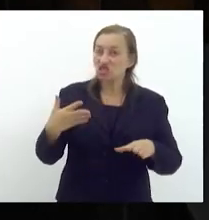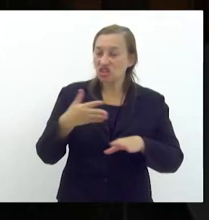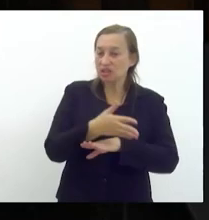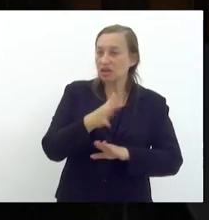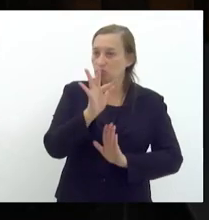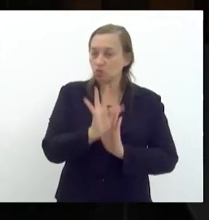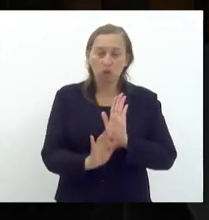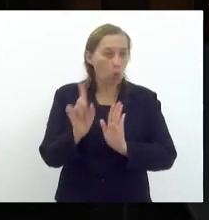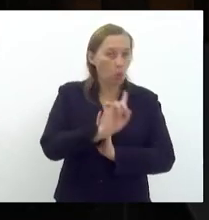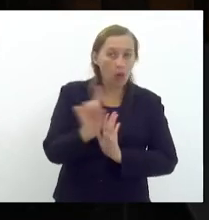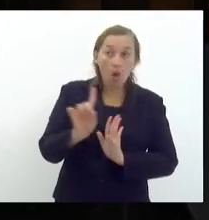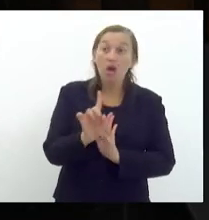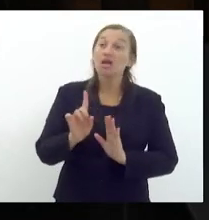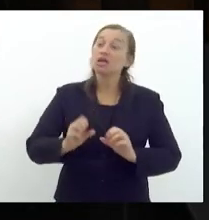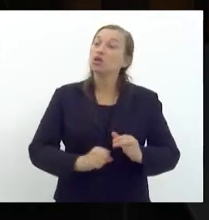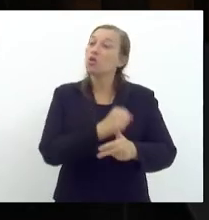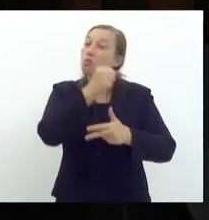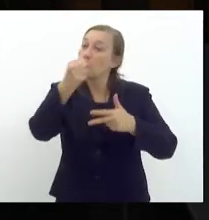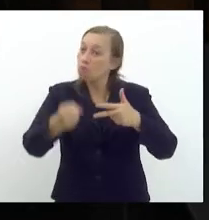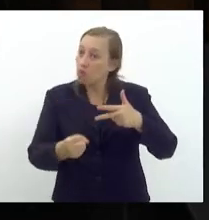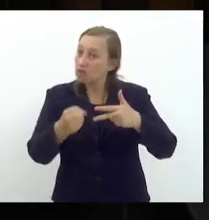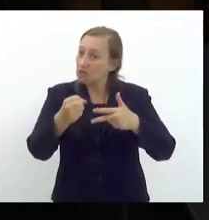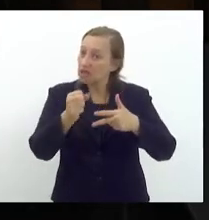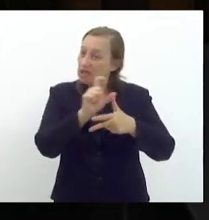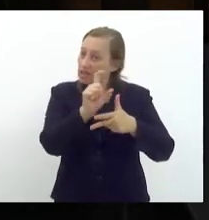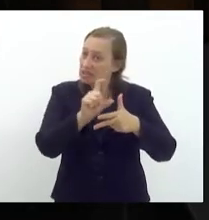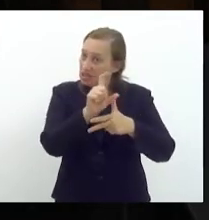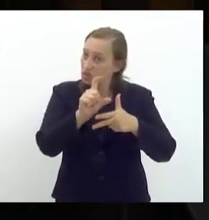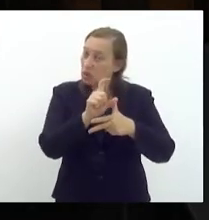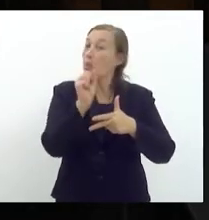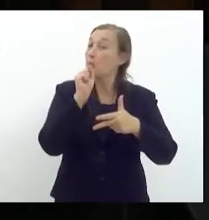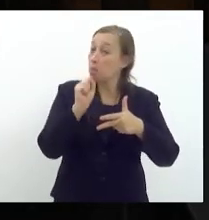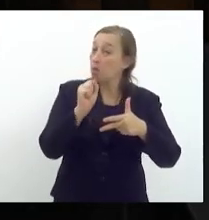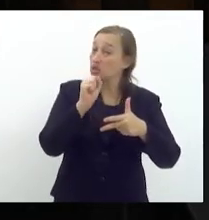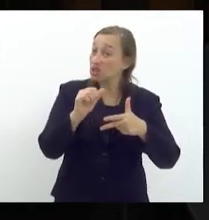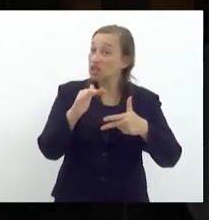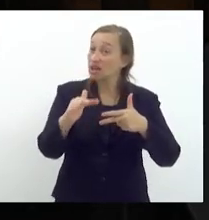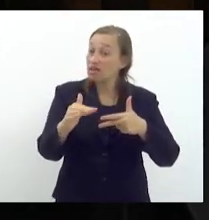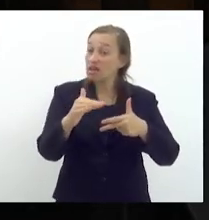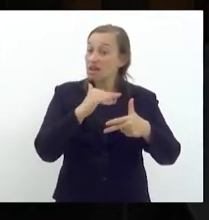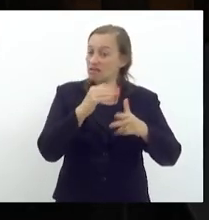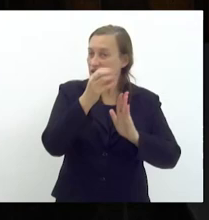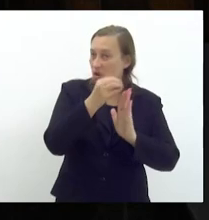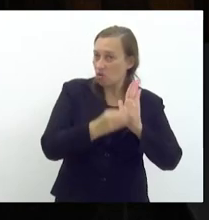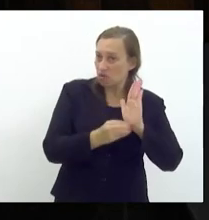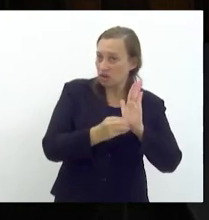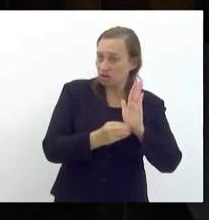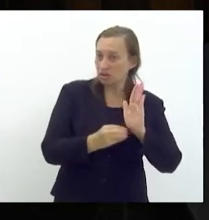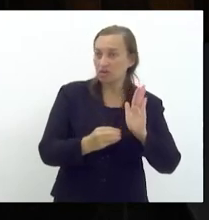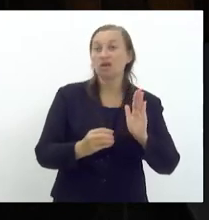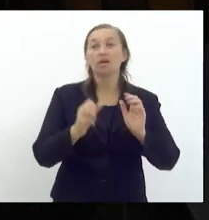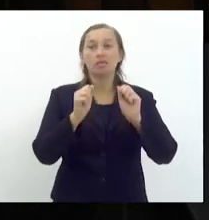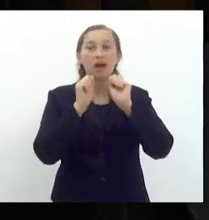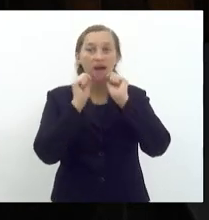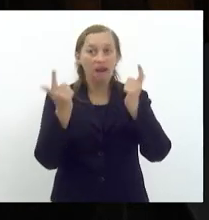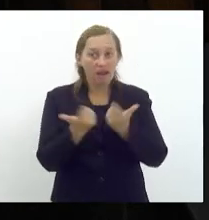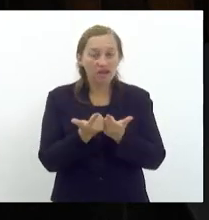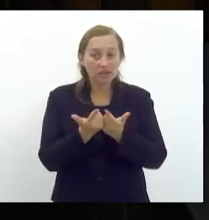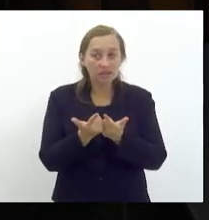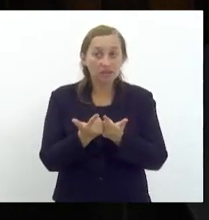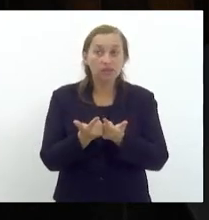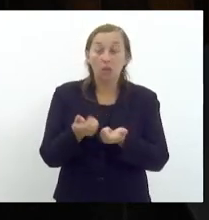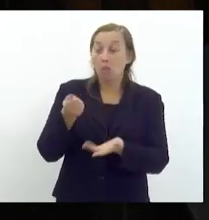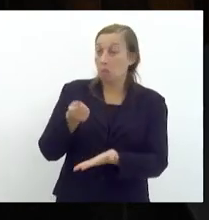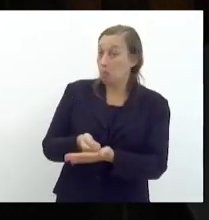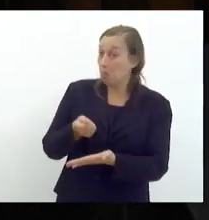texto é que o poder executivo poderia enviar uma mensagem Assembleia Legislativa para